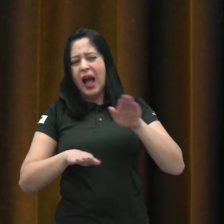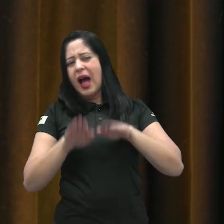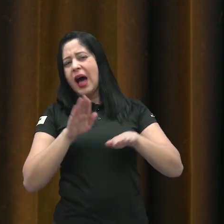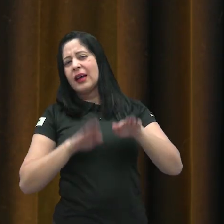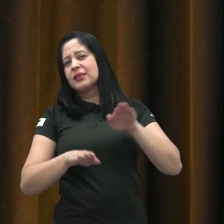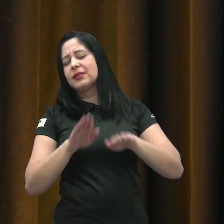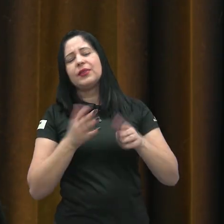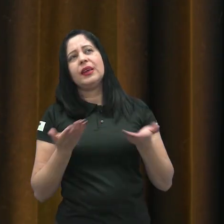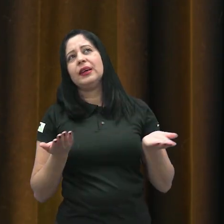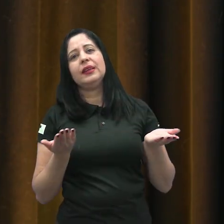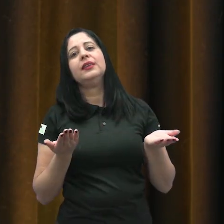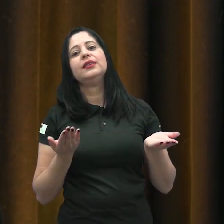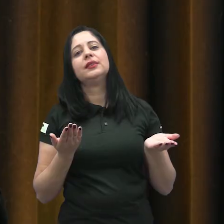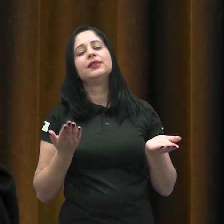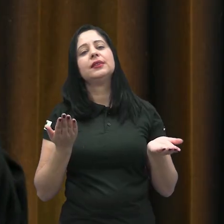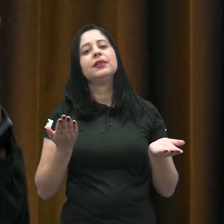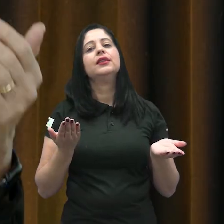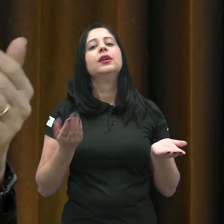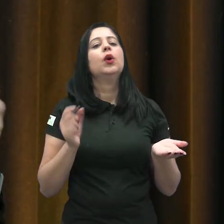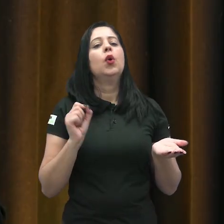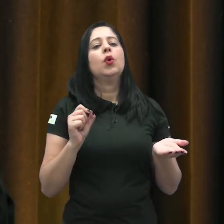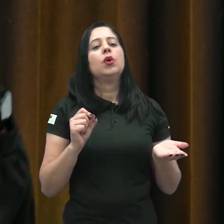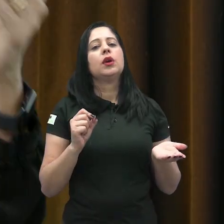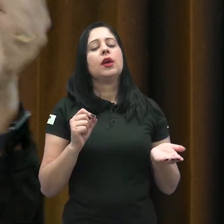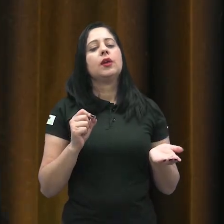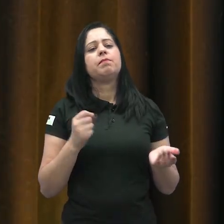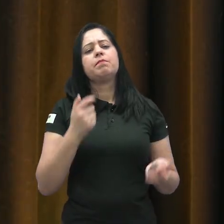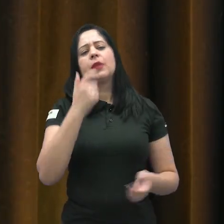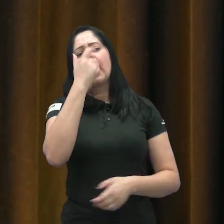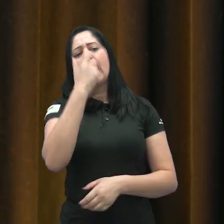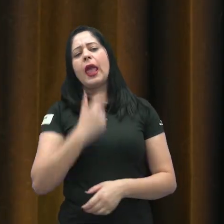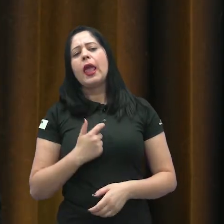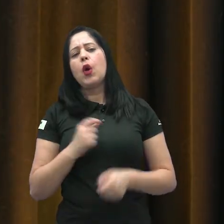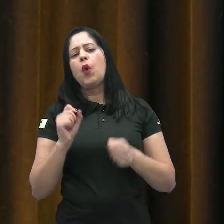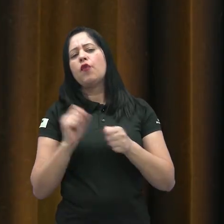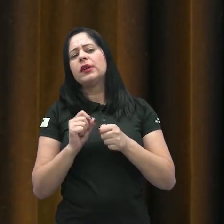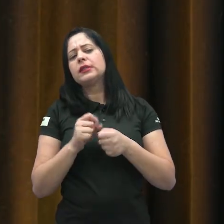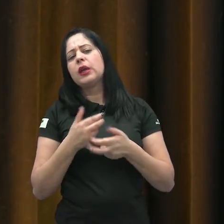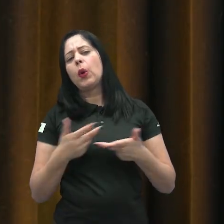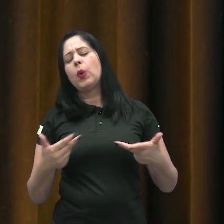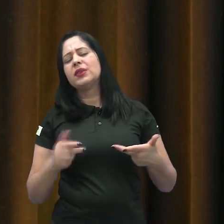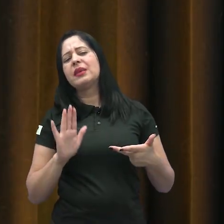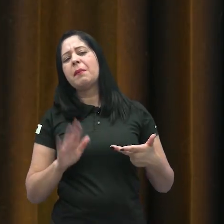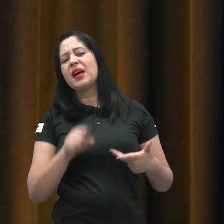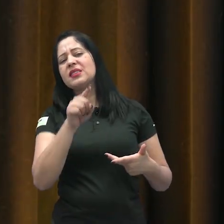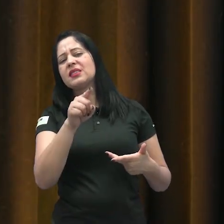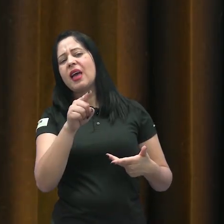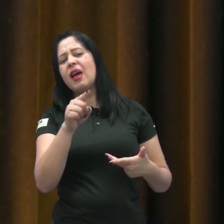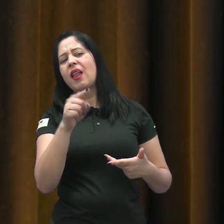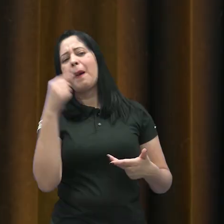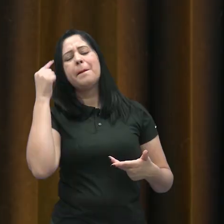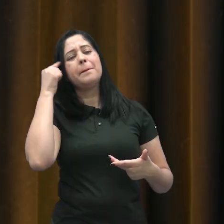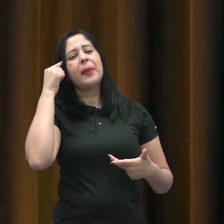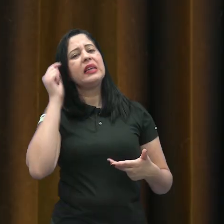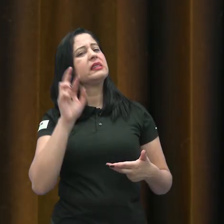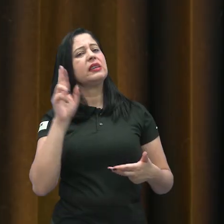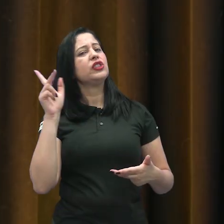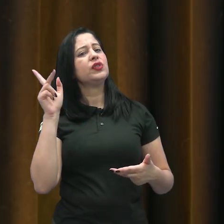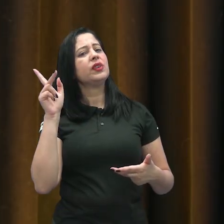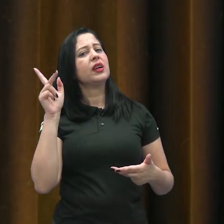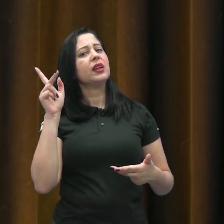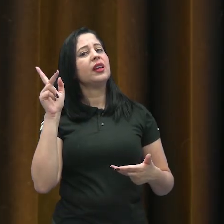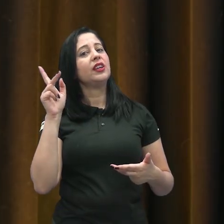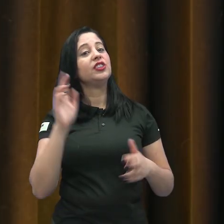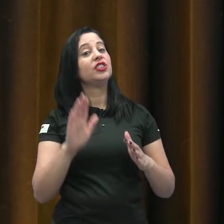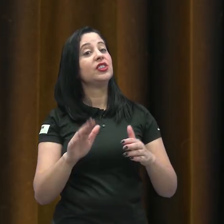vezes, como imaginar que eu faria de um jeito, só que a outra pessoa pensa completamente diferente.